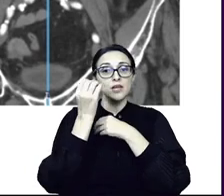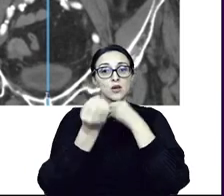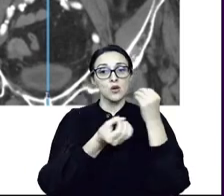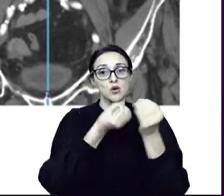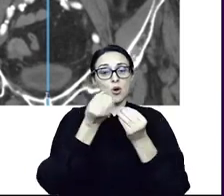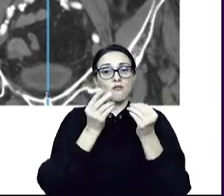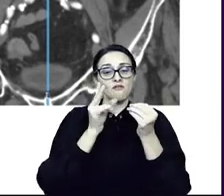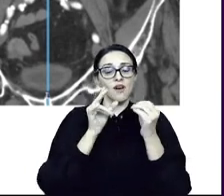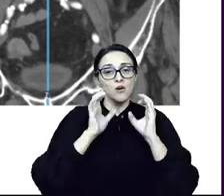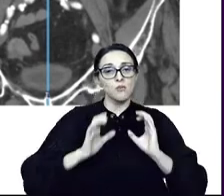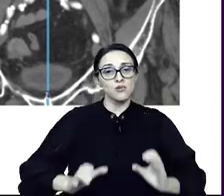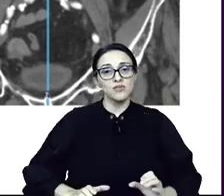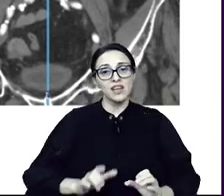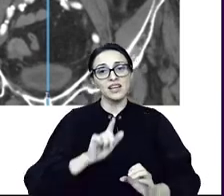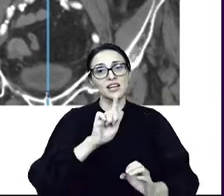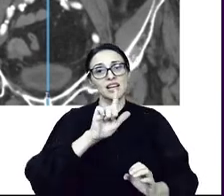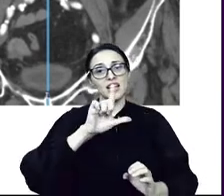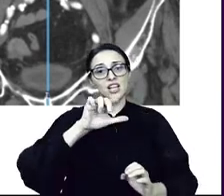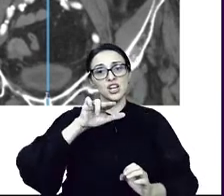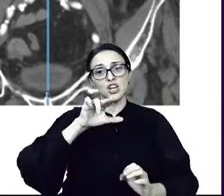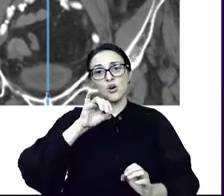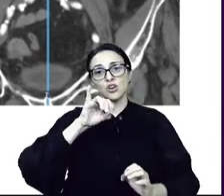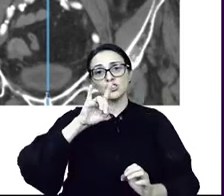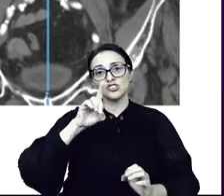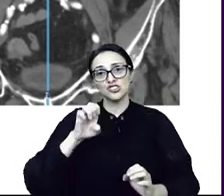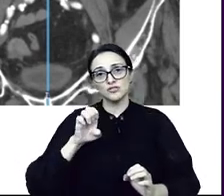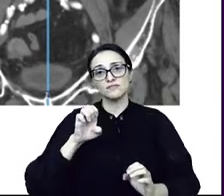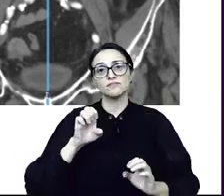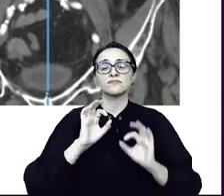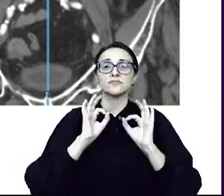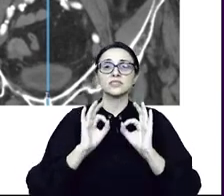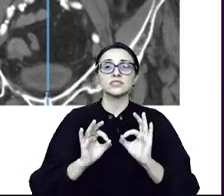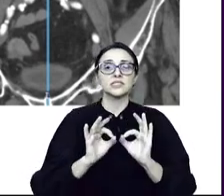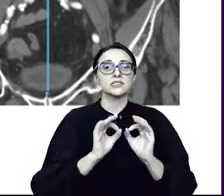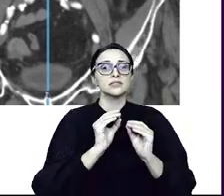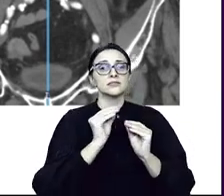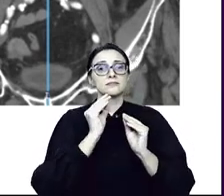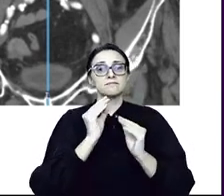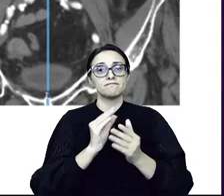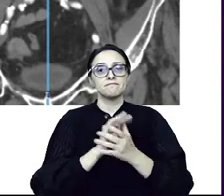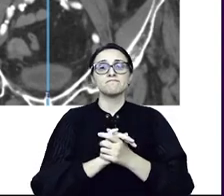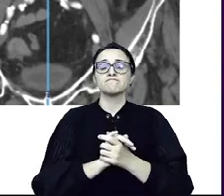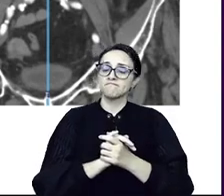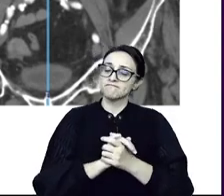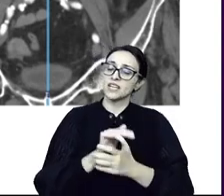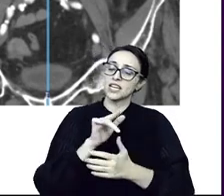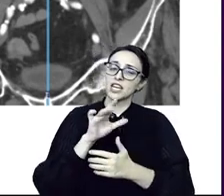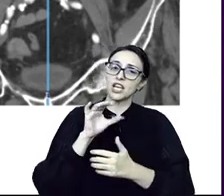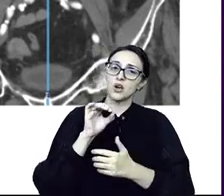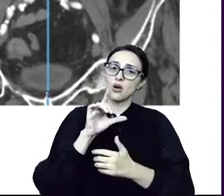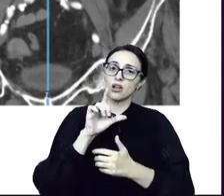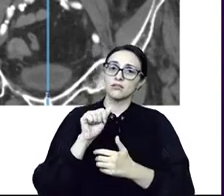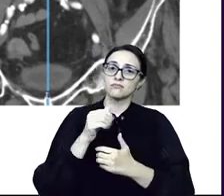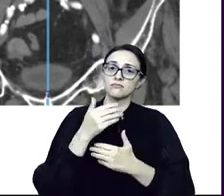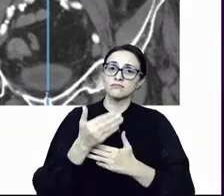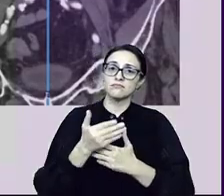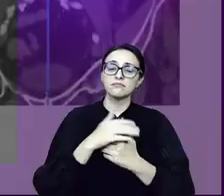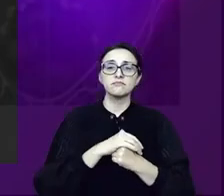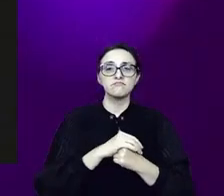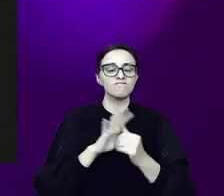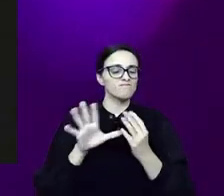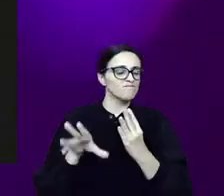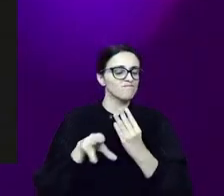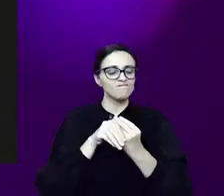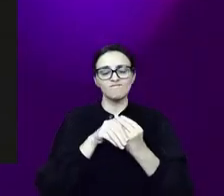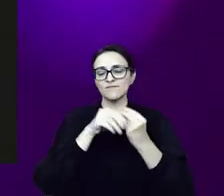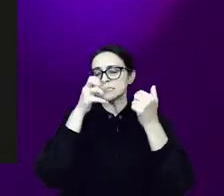se comportar com a glenoide. Acho que você falou Andreoli, Zan, obrigado. Nicola, essa sua colocação é